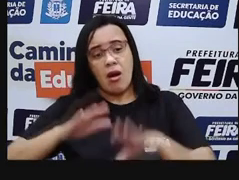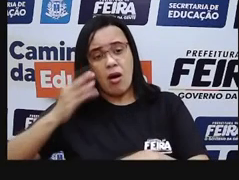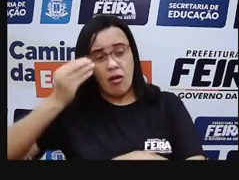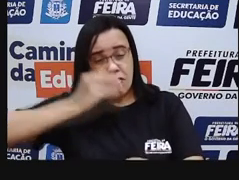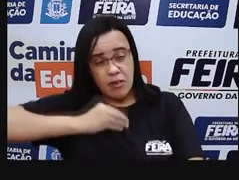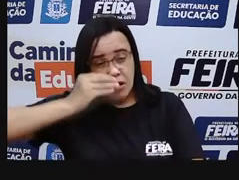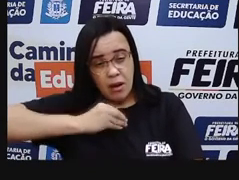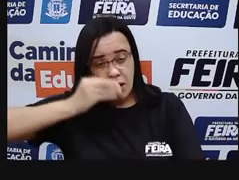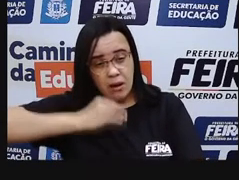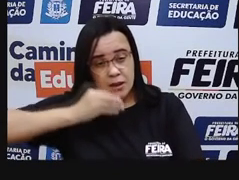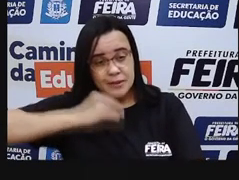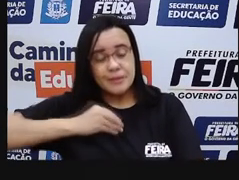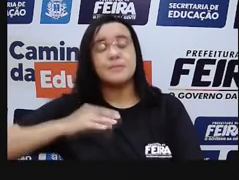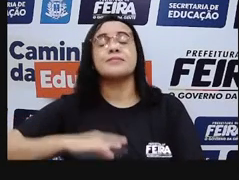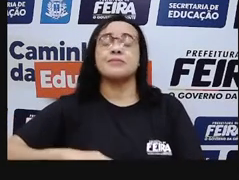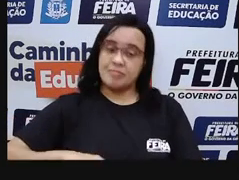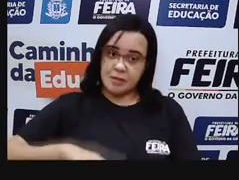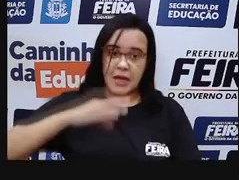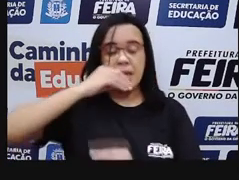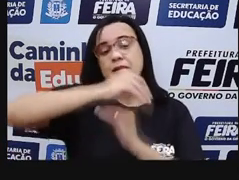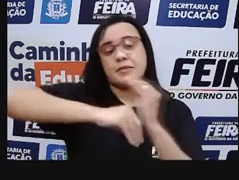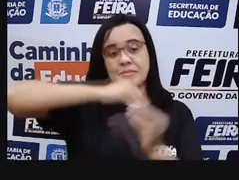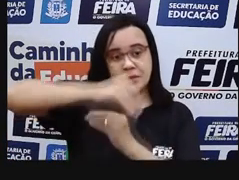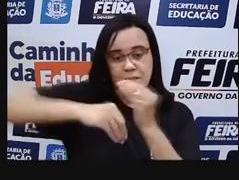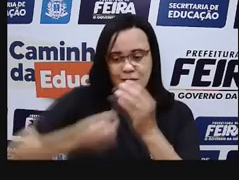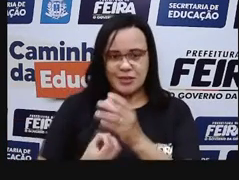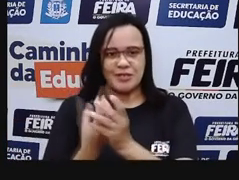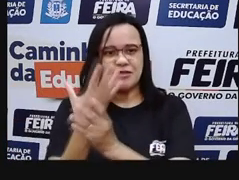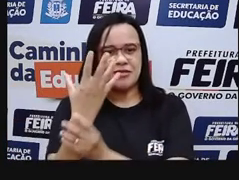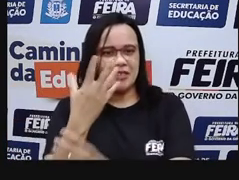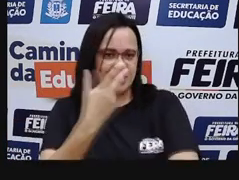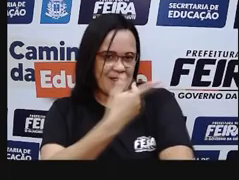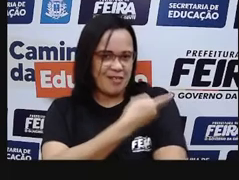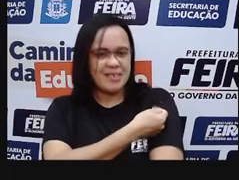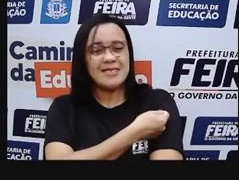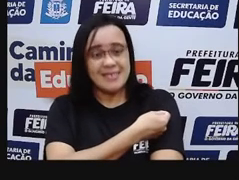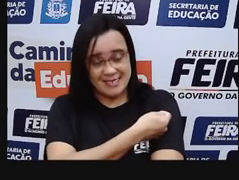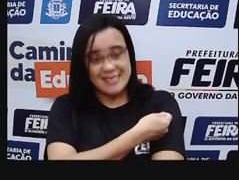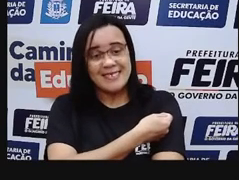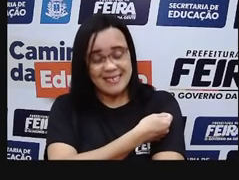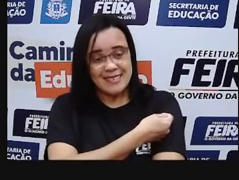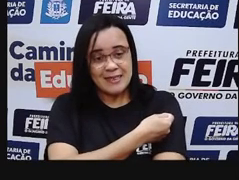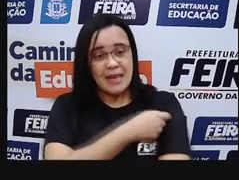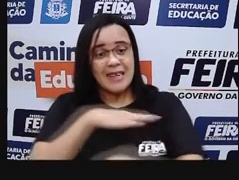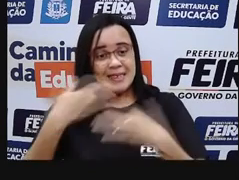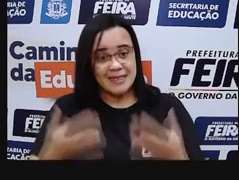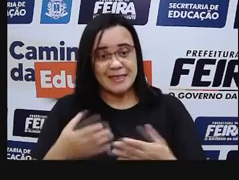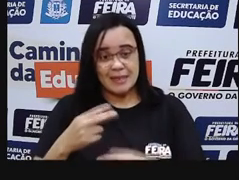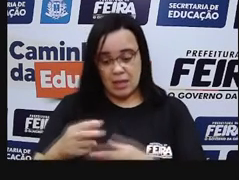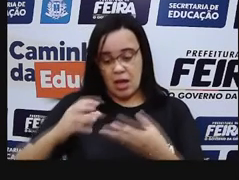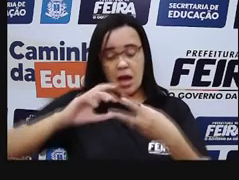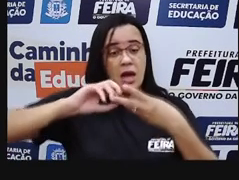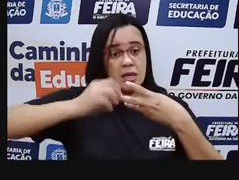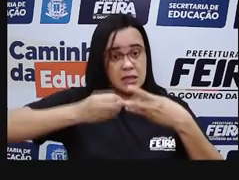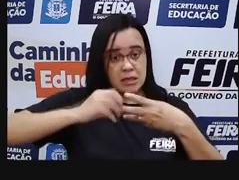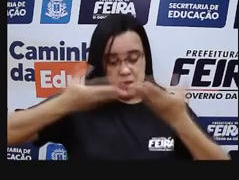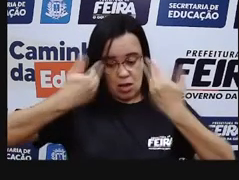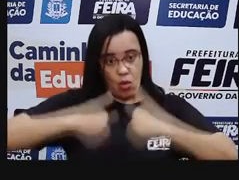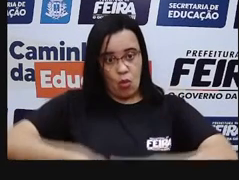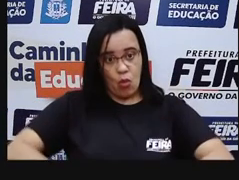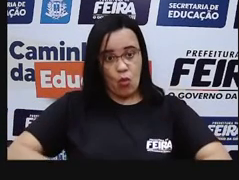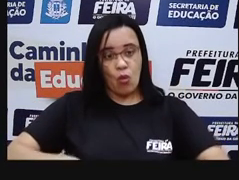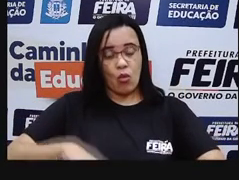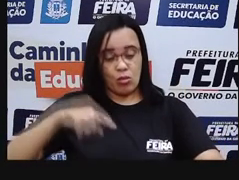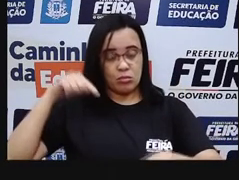vezes é a proteína anti já que ele produz isso faz o que as nossas células de defesa né